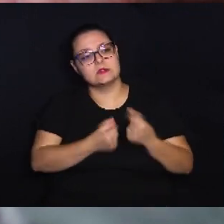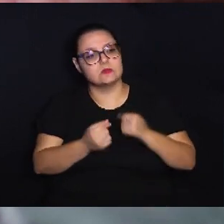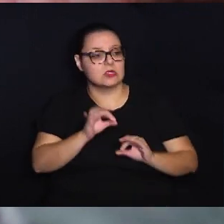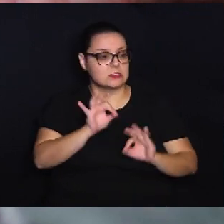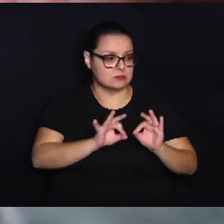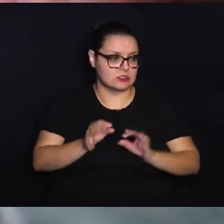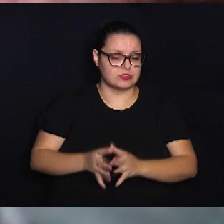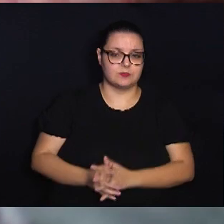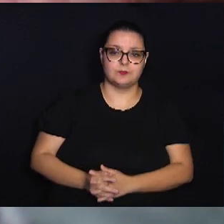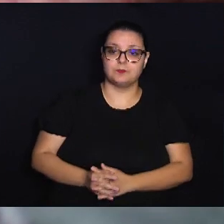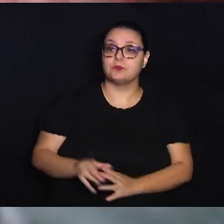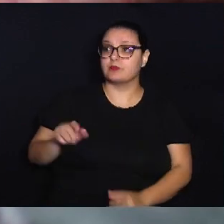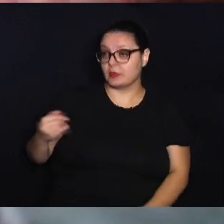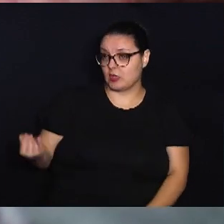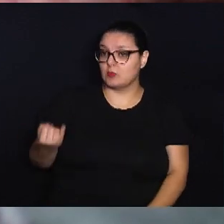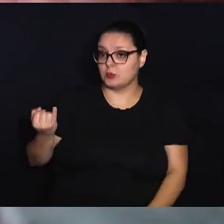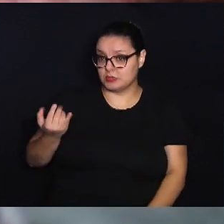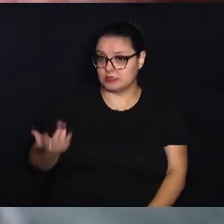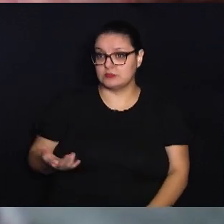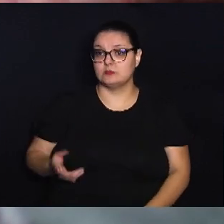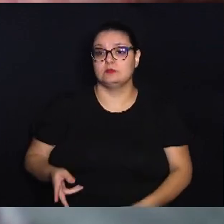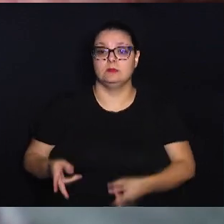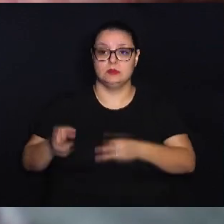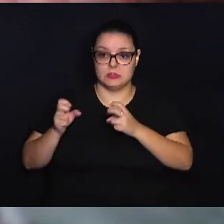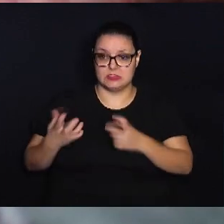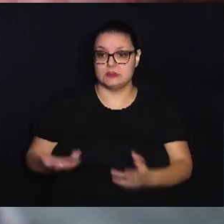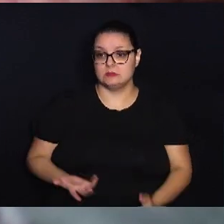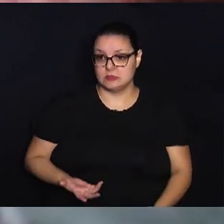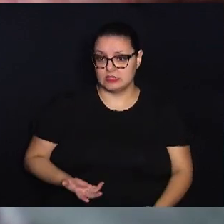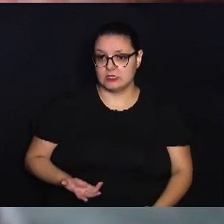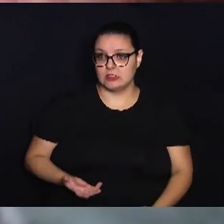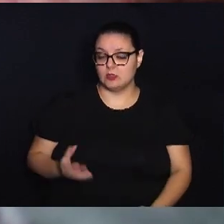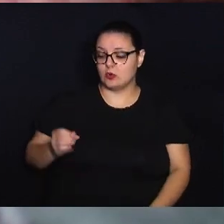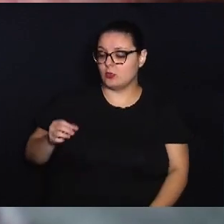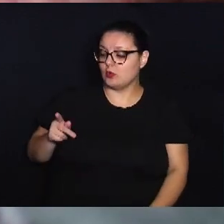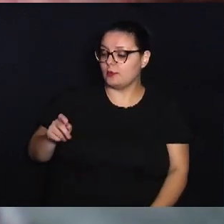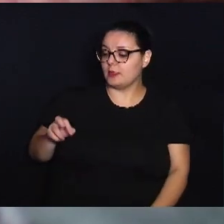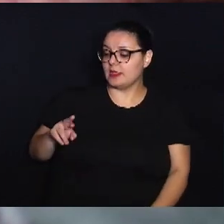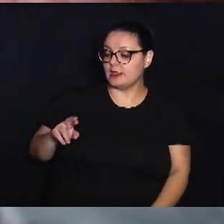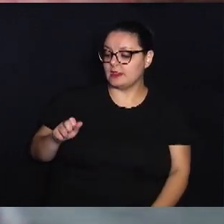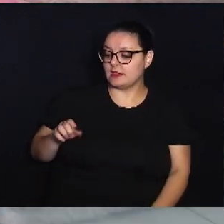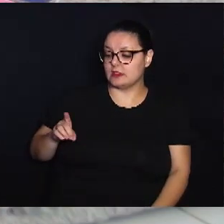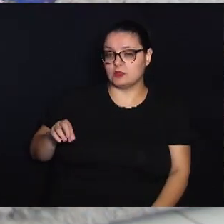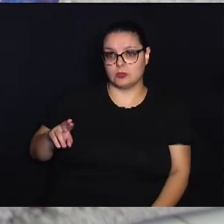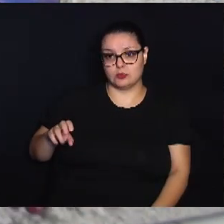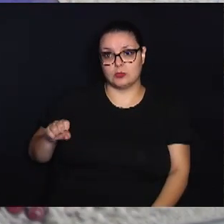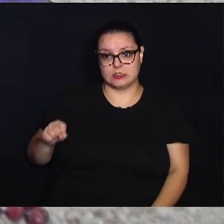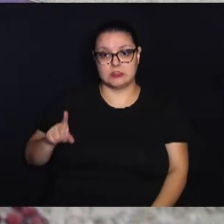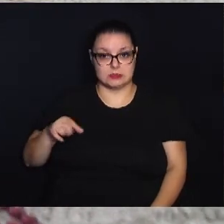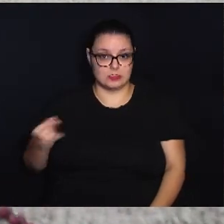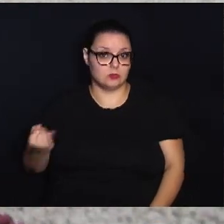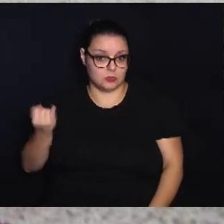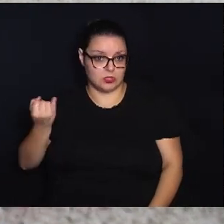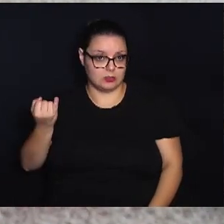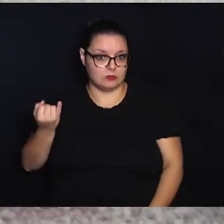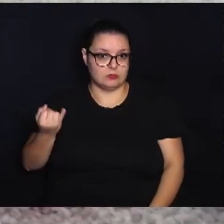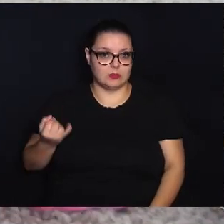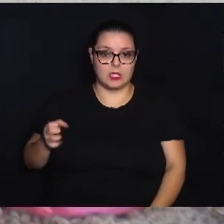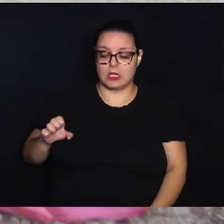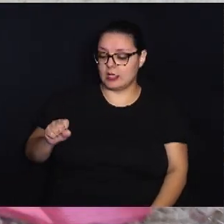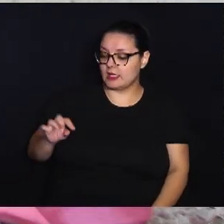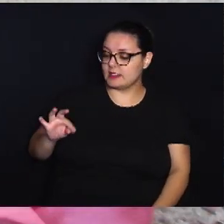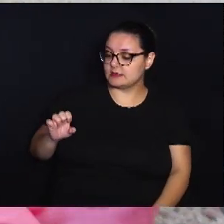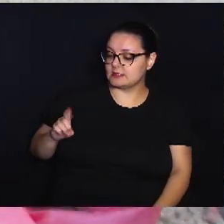nesse orçamento e nesse planejamento? Isso, é importante, então, você identificar as operadoras e para quais destinos, né? Isso é fundamental. A